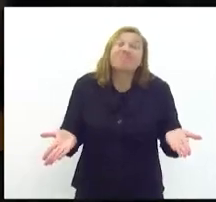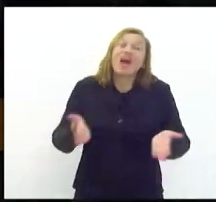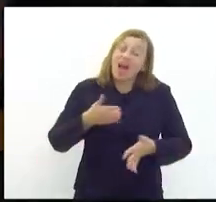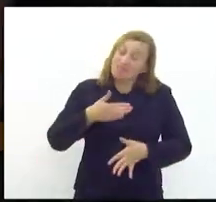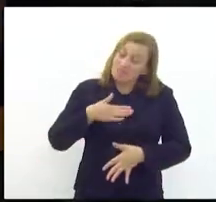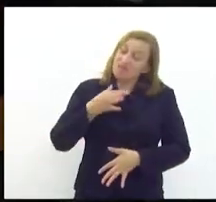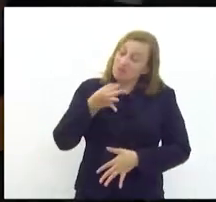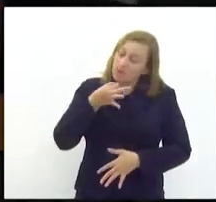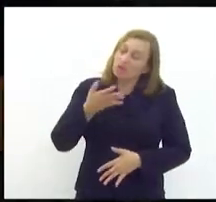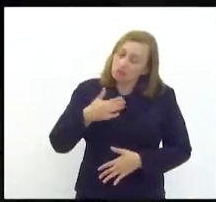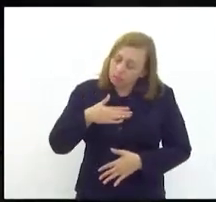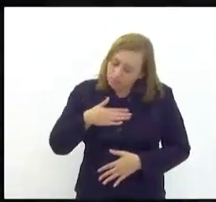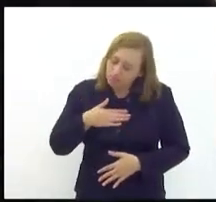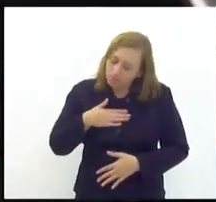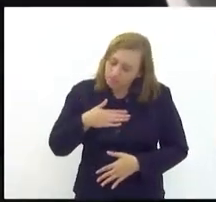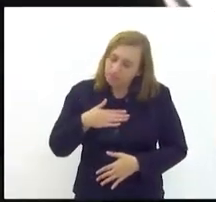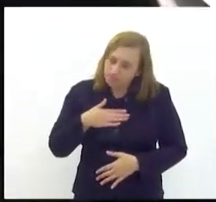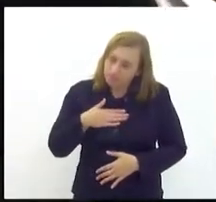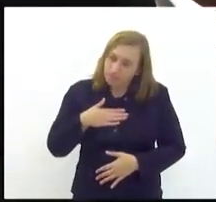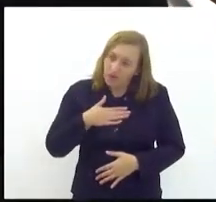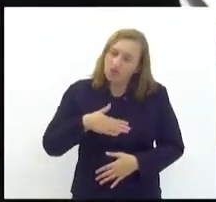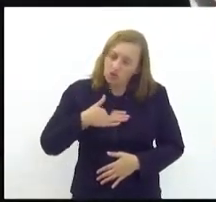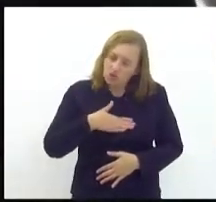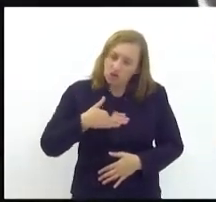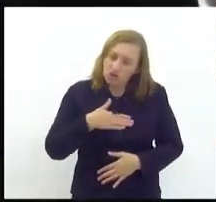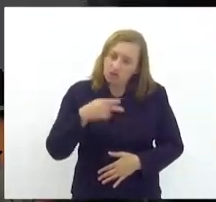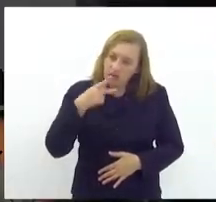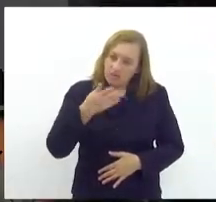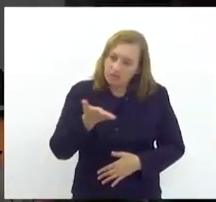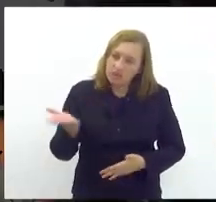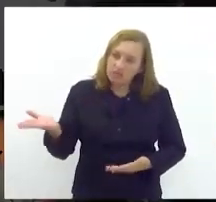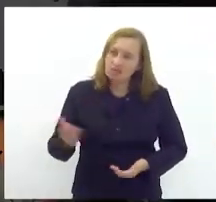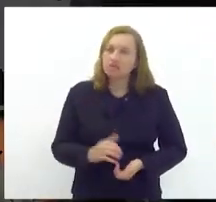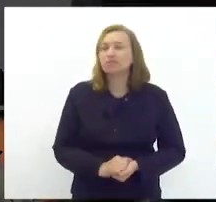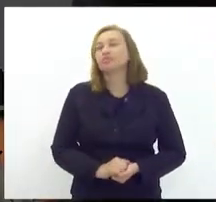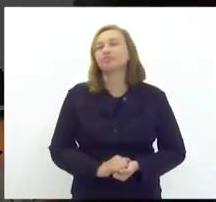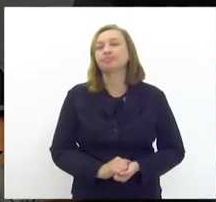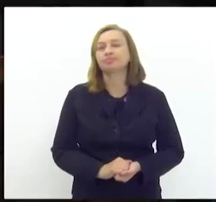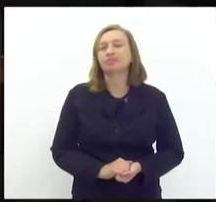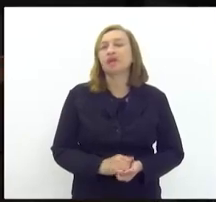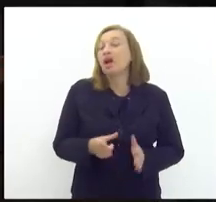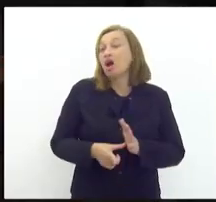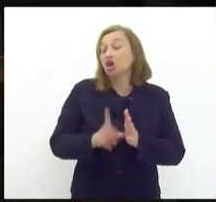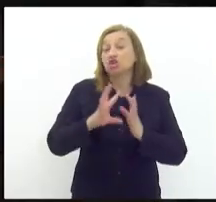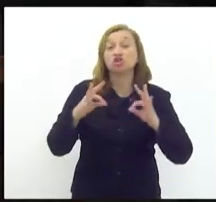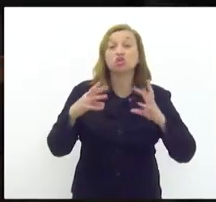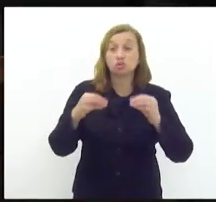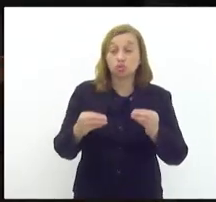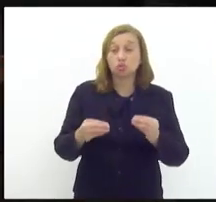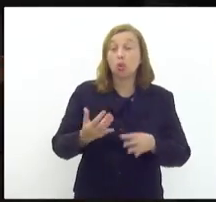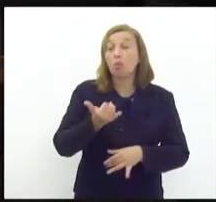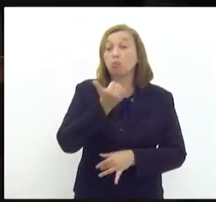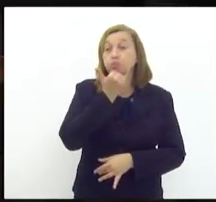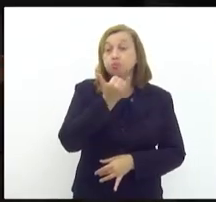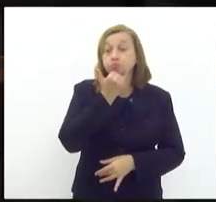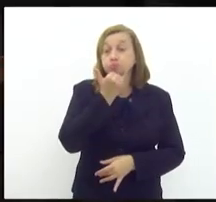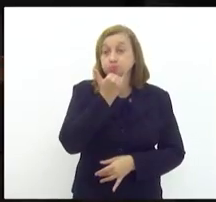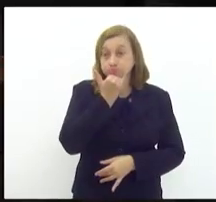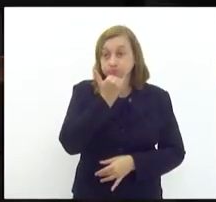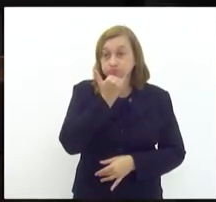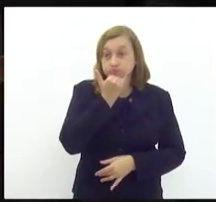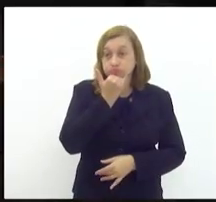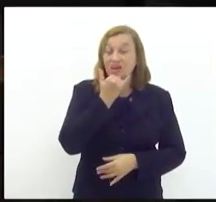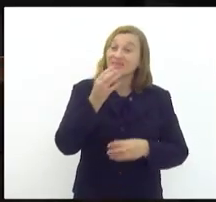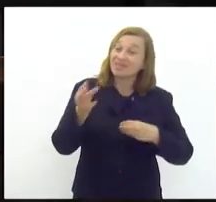é essa minha opinião que eu gostaria de deixar consignado antes de mais nada eu que devo desculpa Às vezes a gente tenta